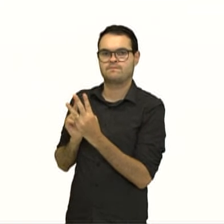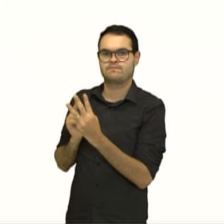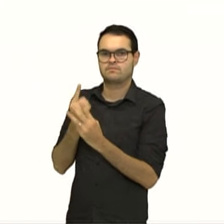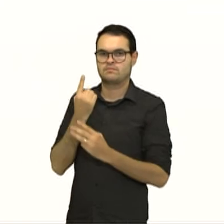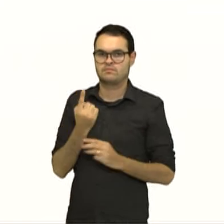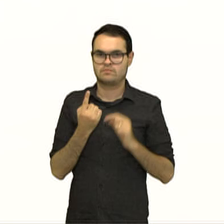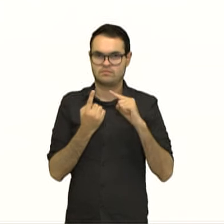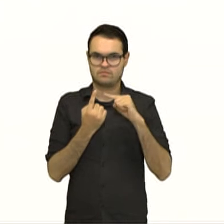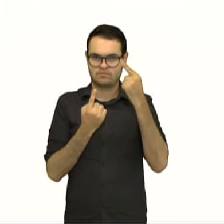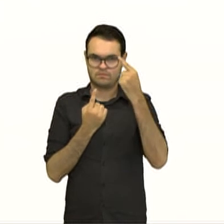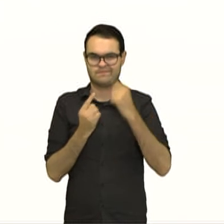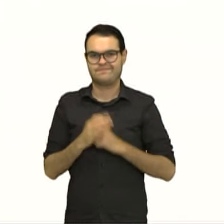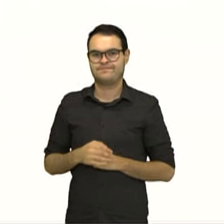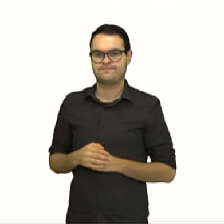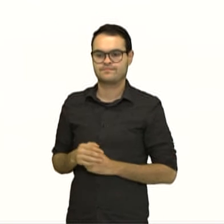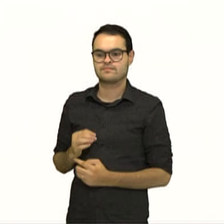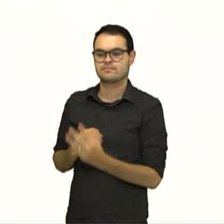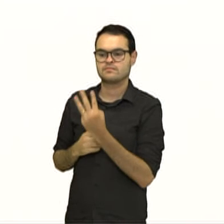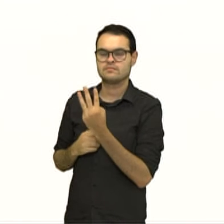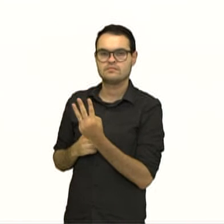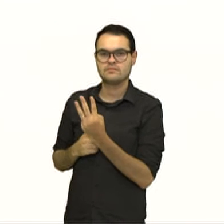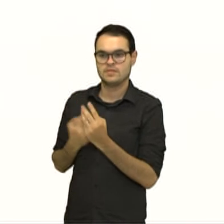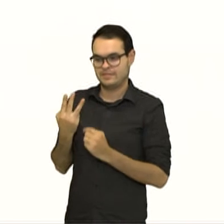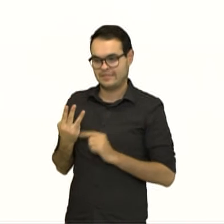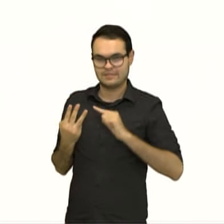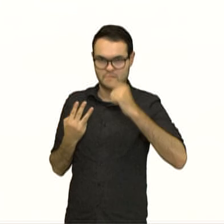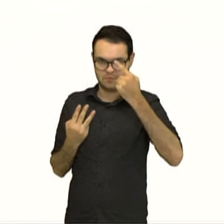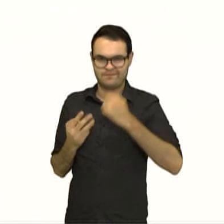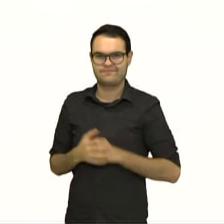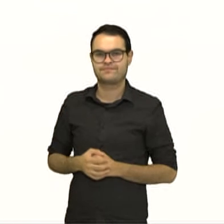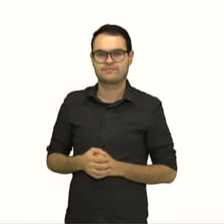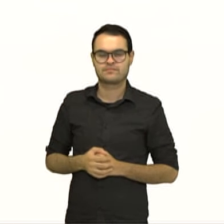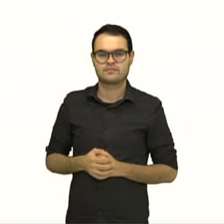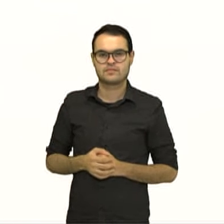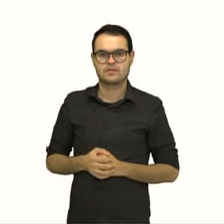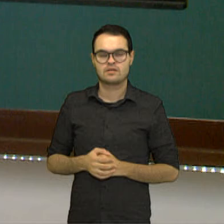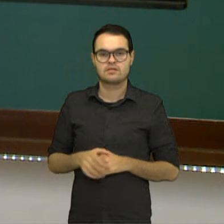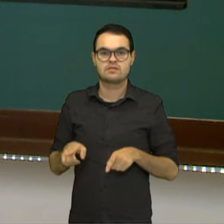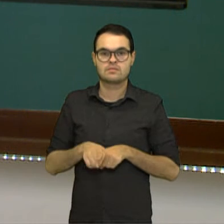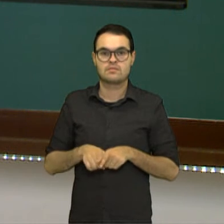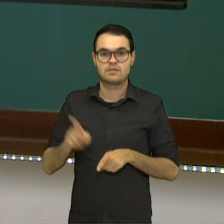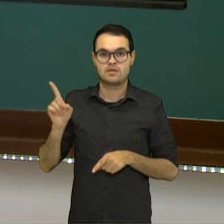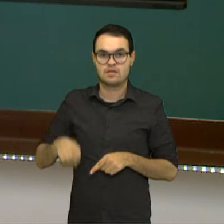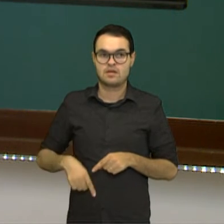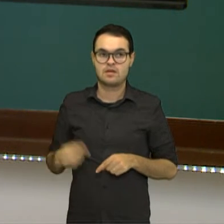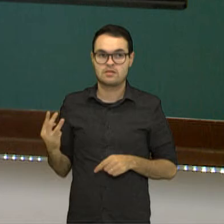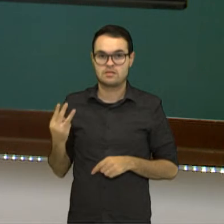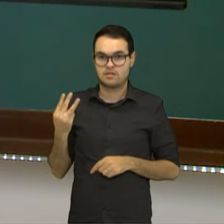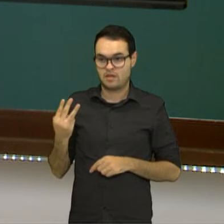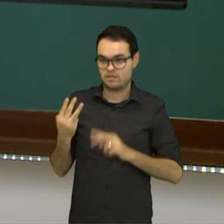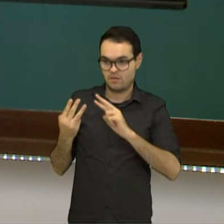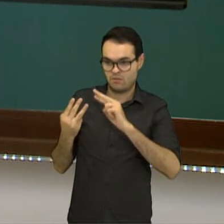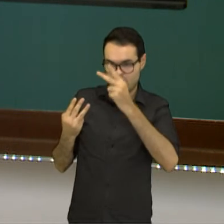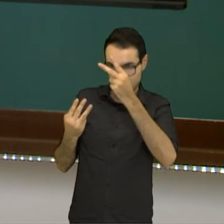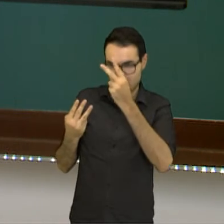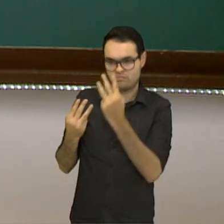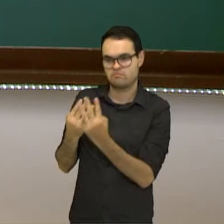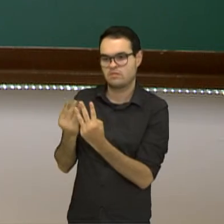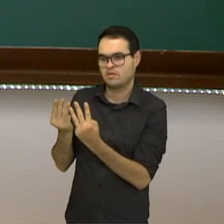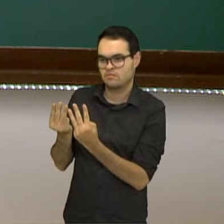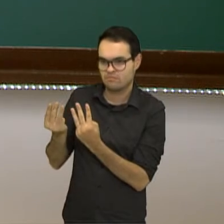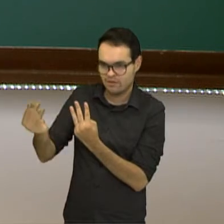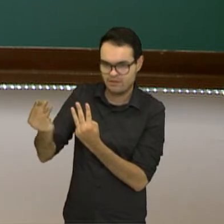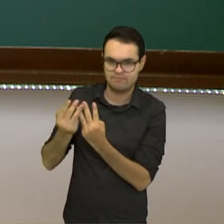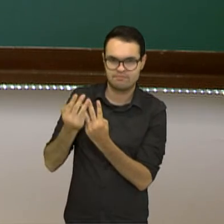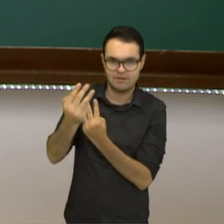elevado a 1. Aqui, eu tenho 9, que é como se fosse 3 ao quadrado, não é? A gente acabou de ver ali que o